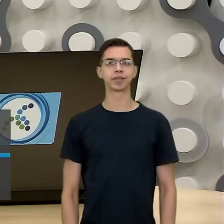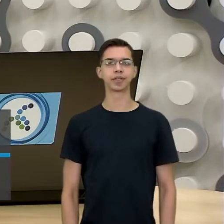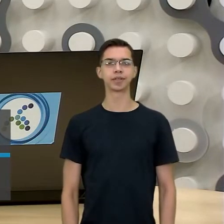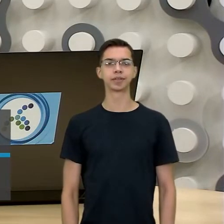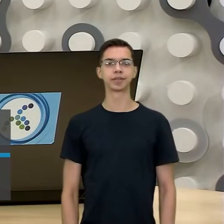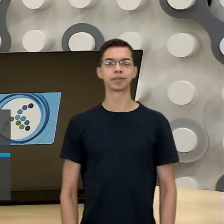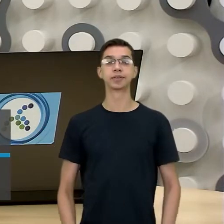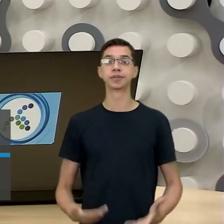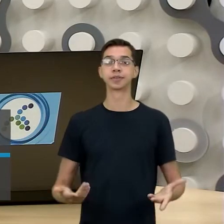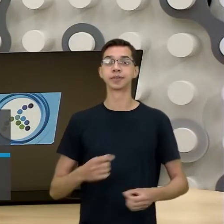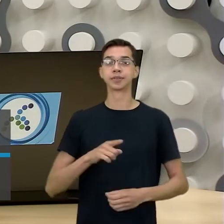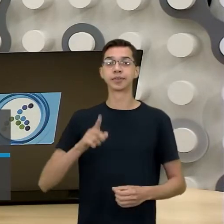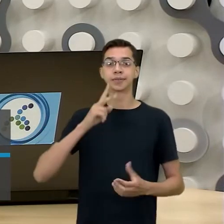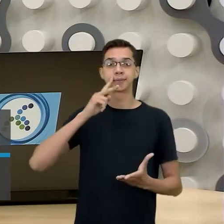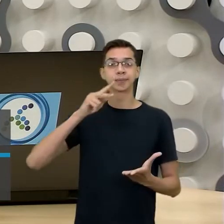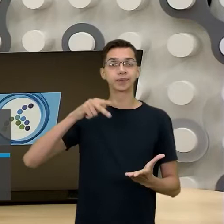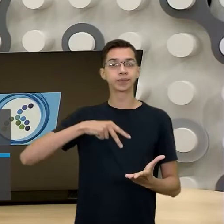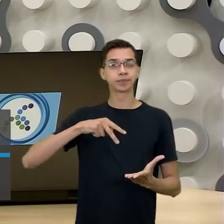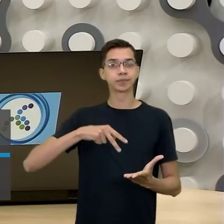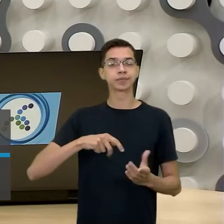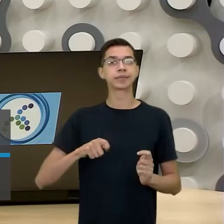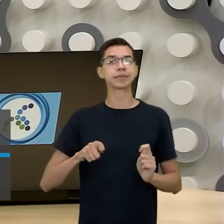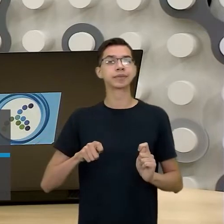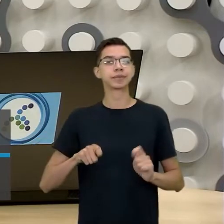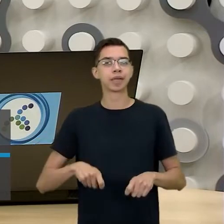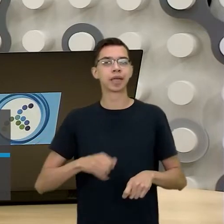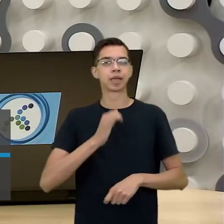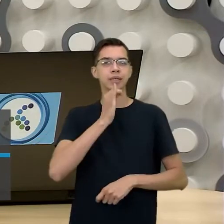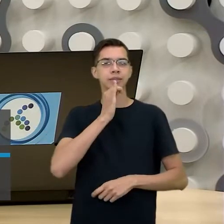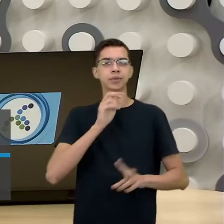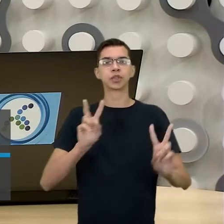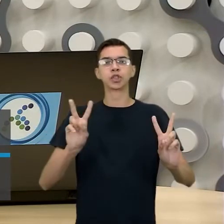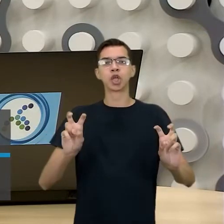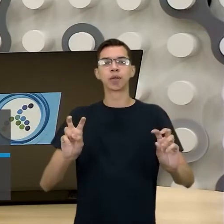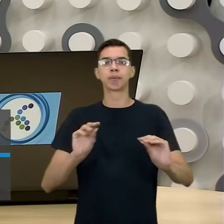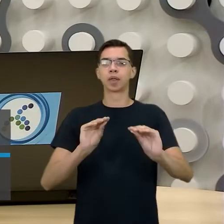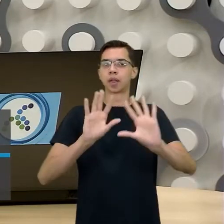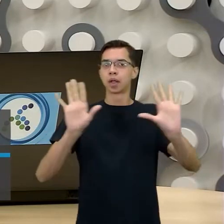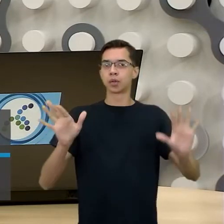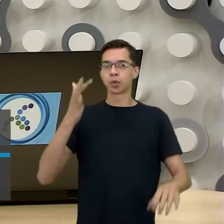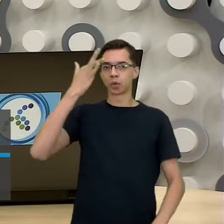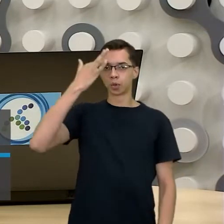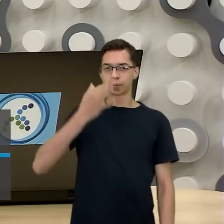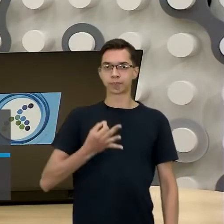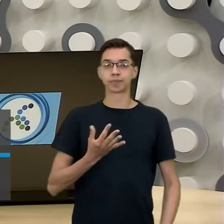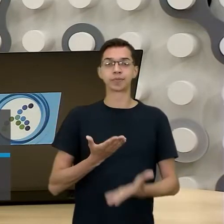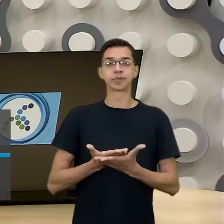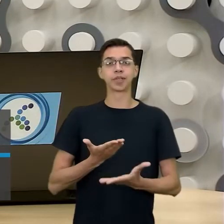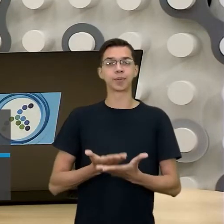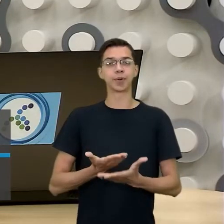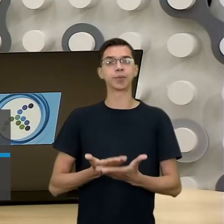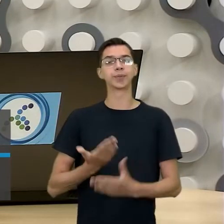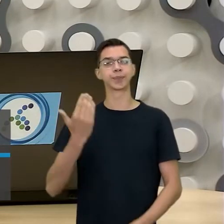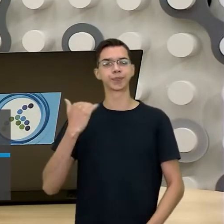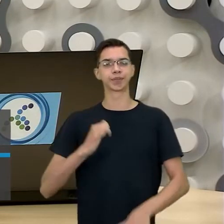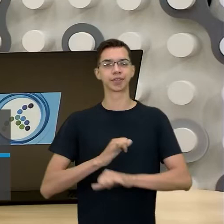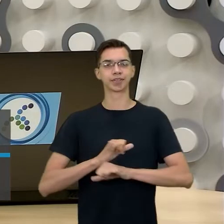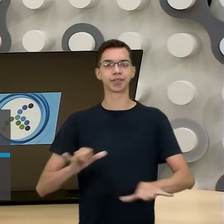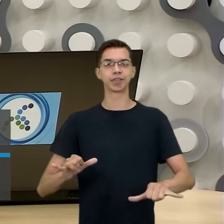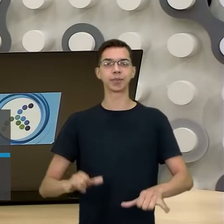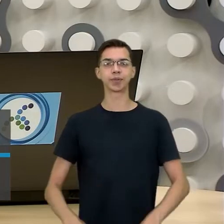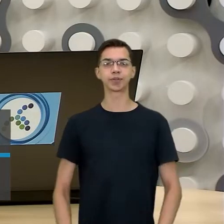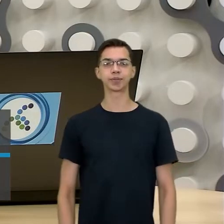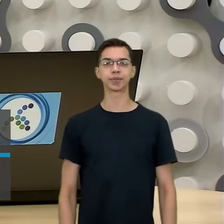você precisa voltar um parágrafo, aquela parte não ficou clara, né? A gente falou na aula passada sobre os contos do